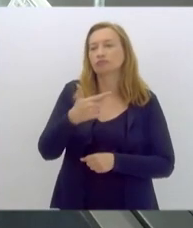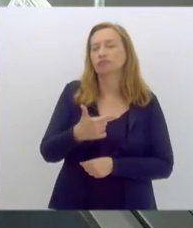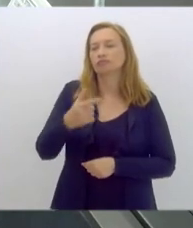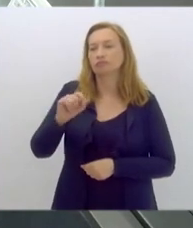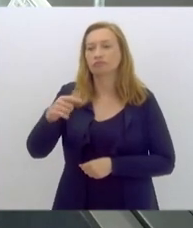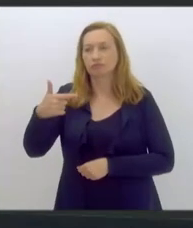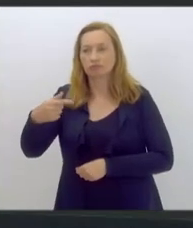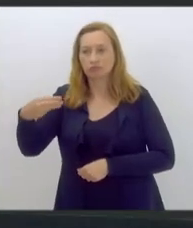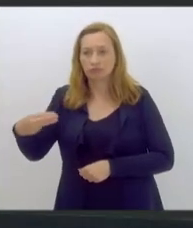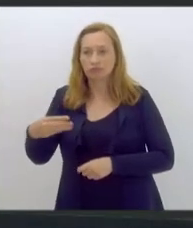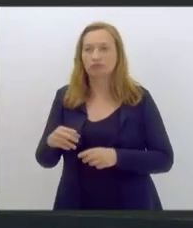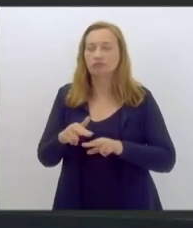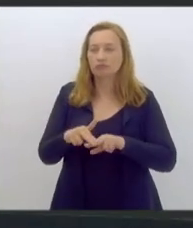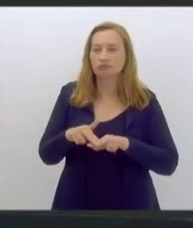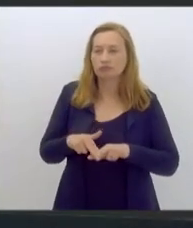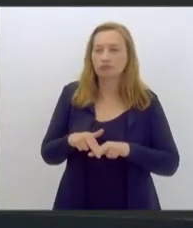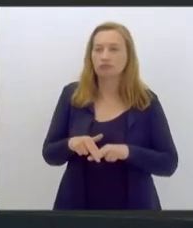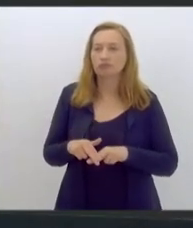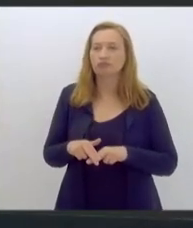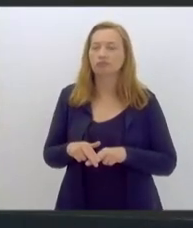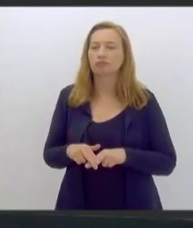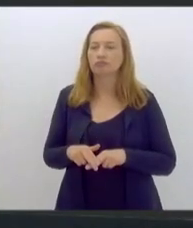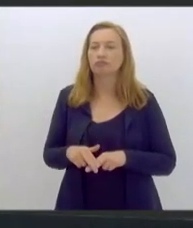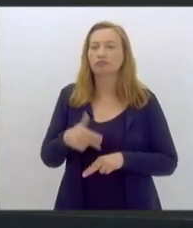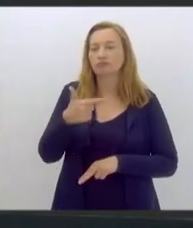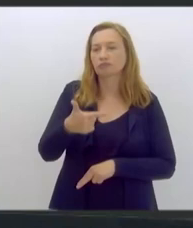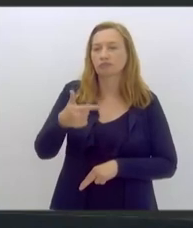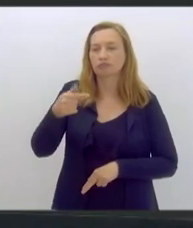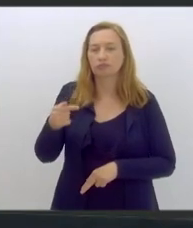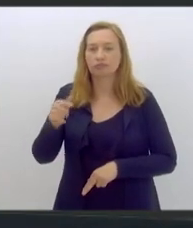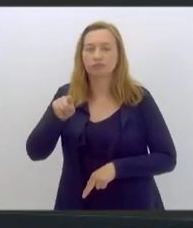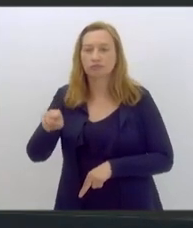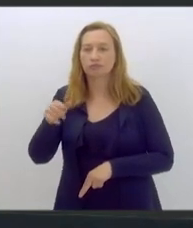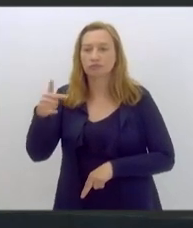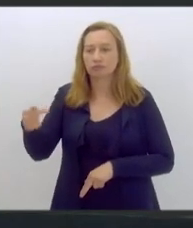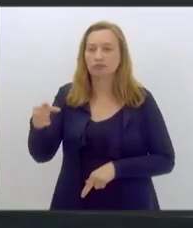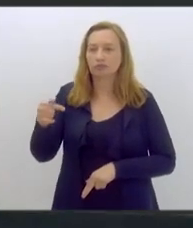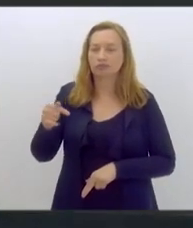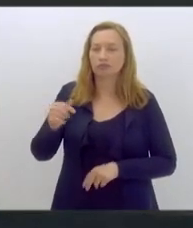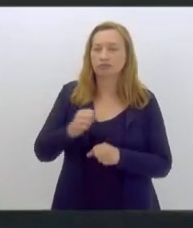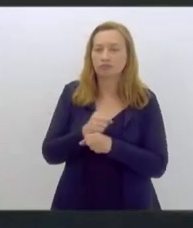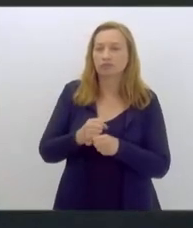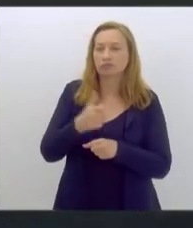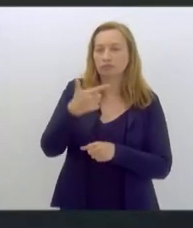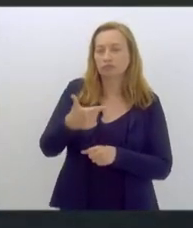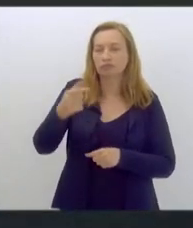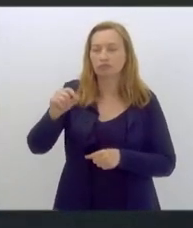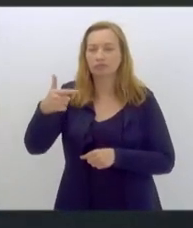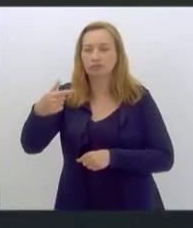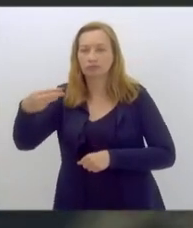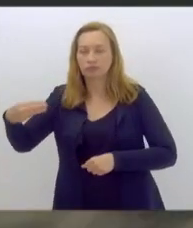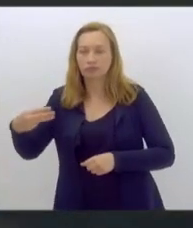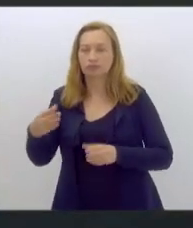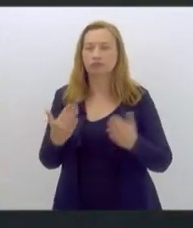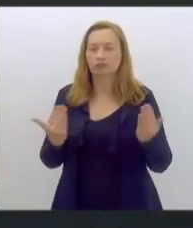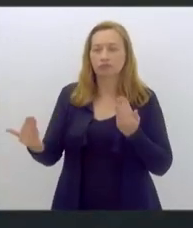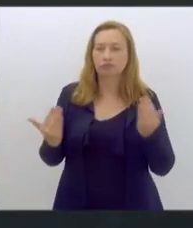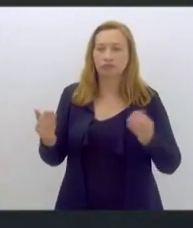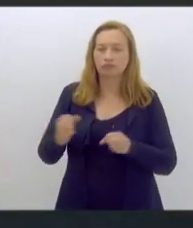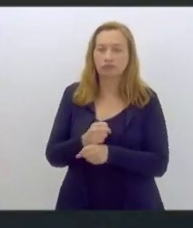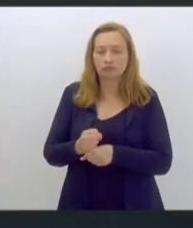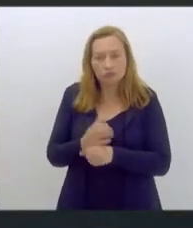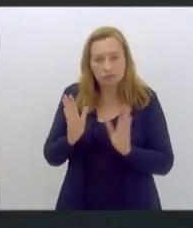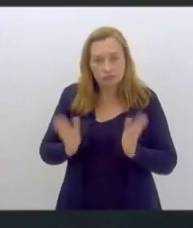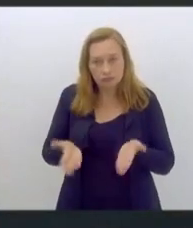então por isso que a previsão acabou ficando em 27.7 para o ano de 2023 comparando com esse ano então